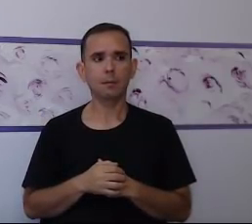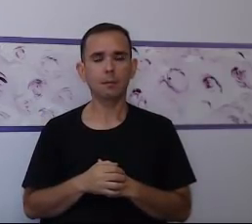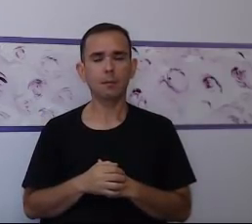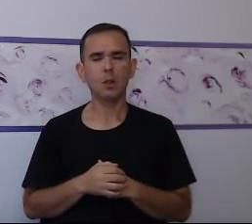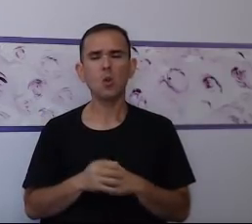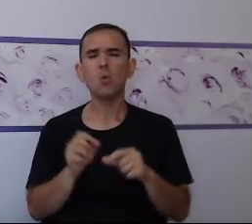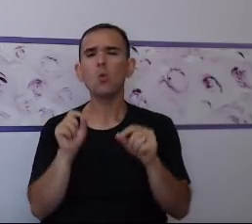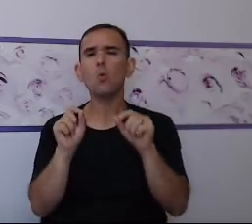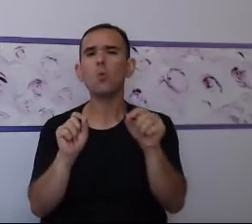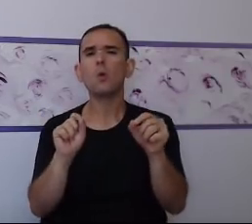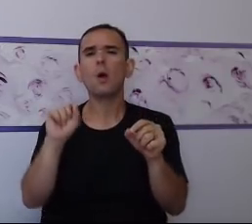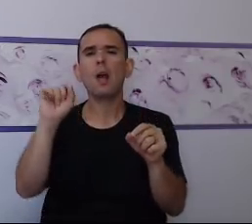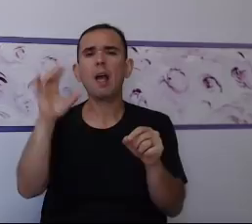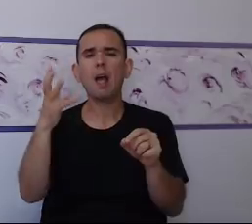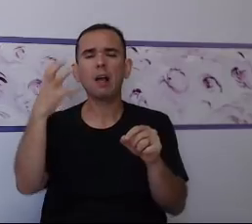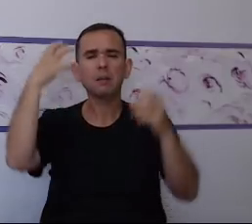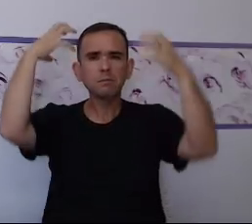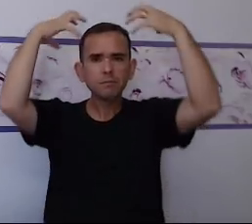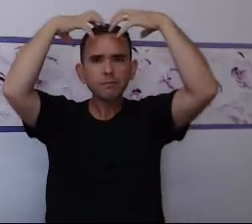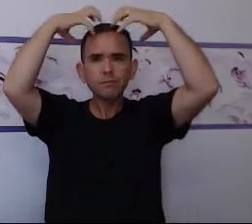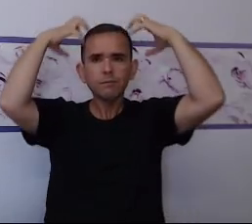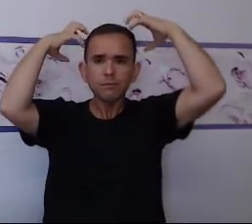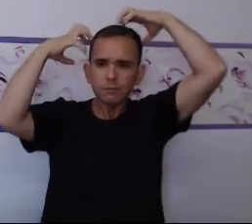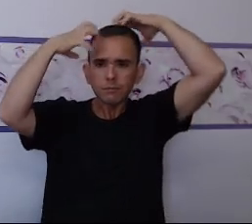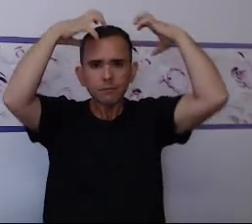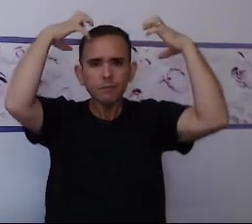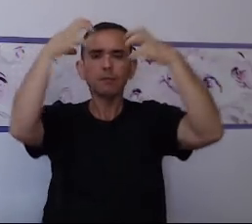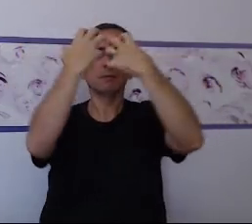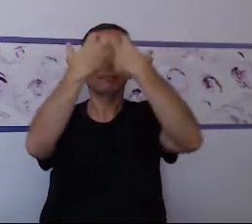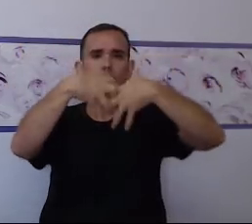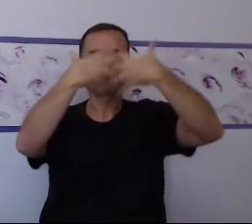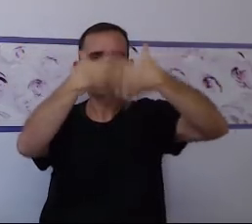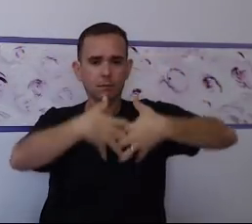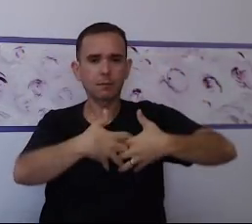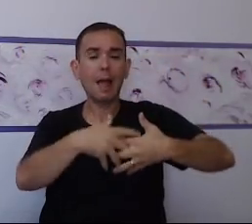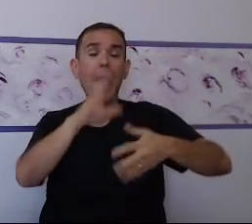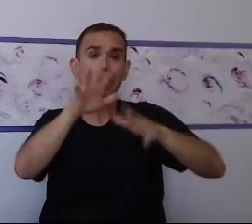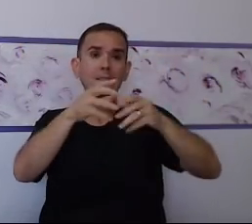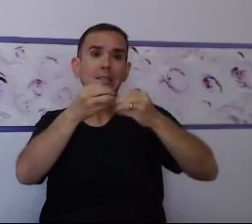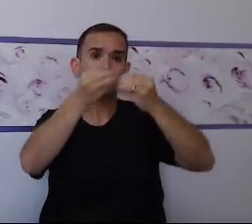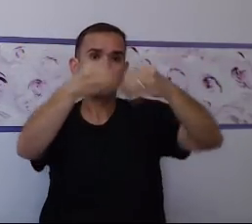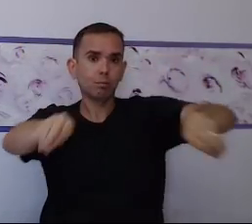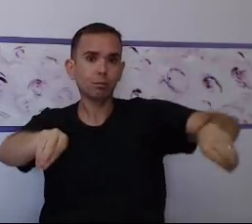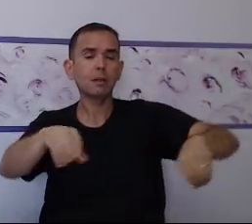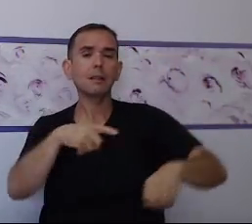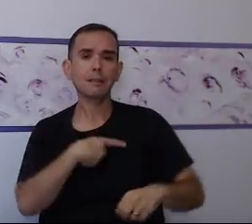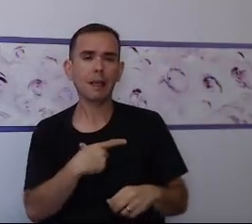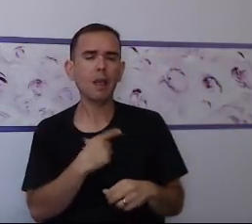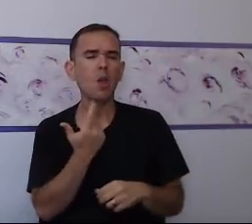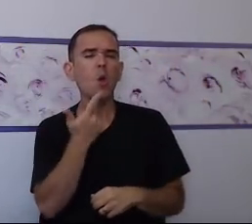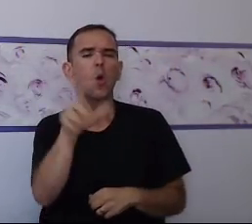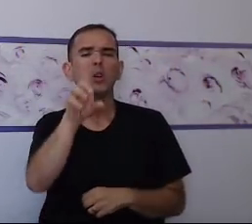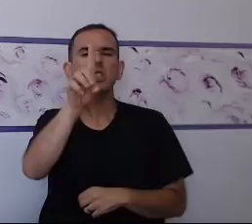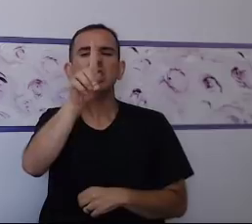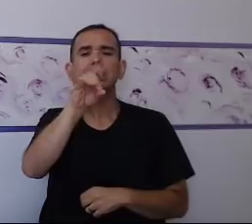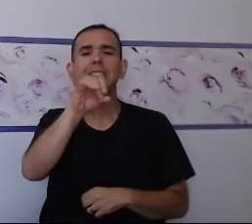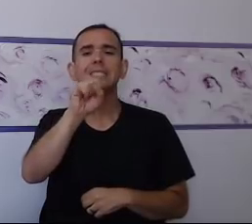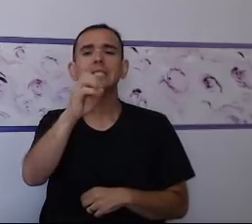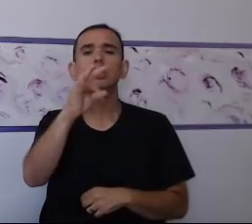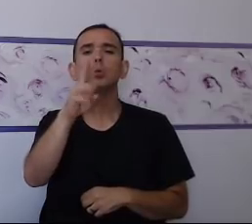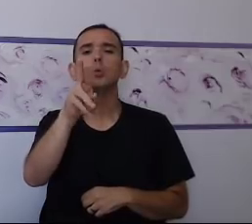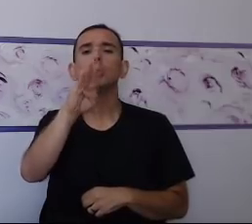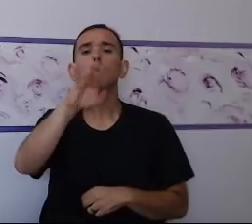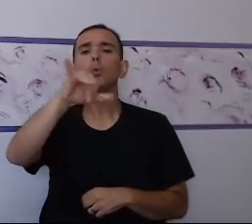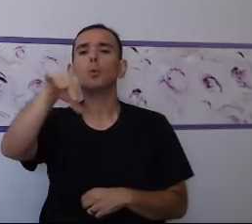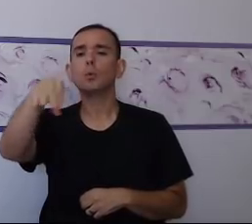O que acontece nessas áreas cerebrais? Então, nós temos muitas vezes o comprometimento, né? E temos distúrbios na aprendizagem. Então,